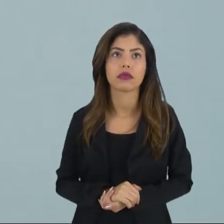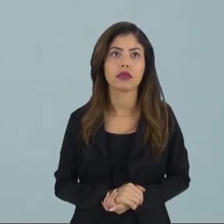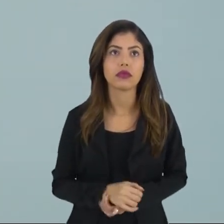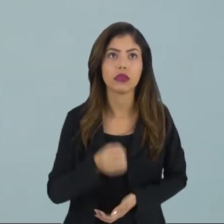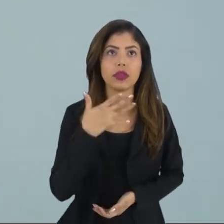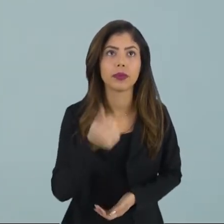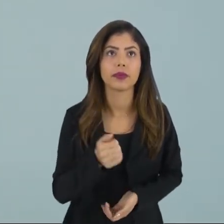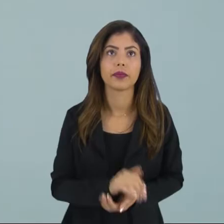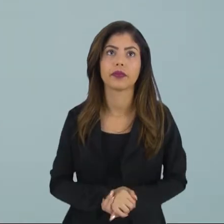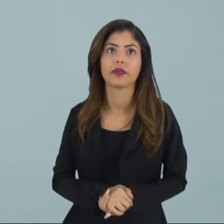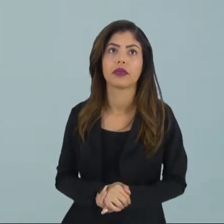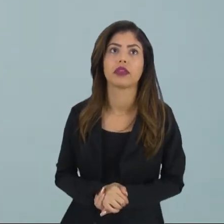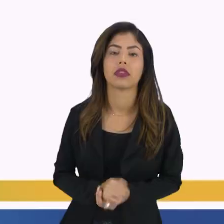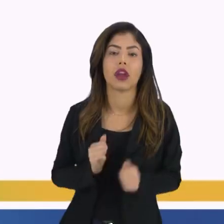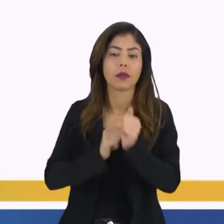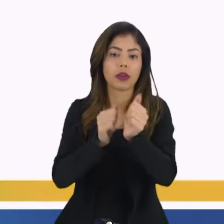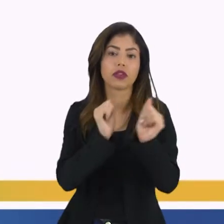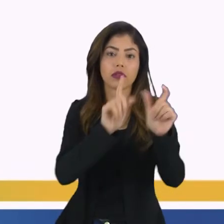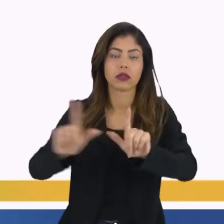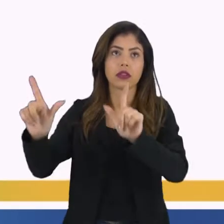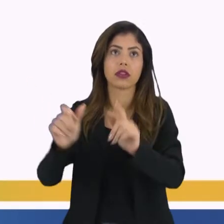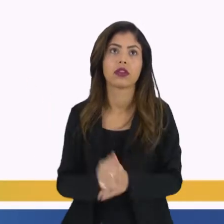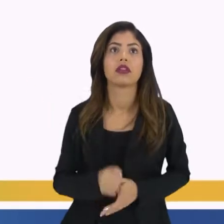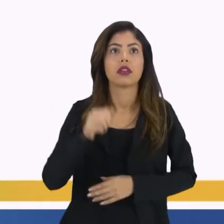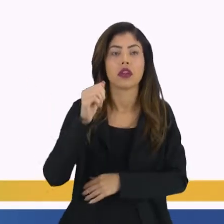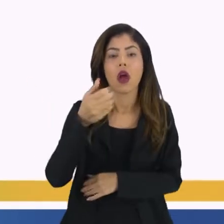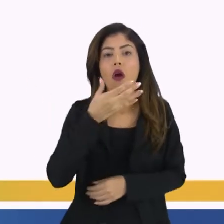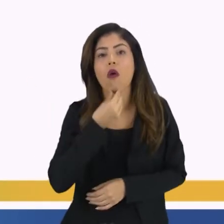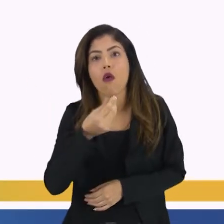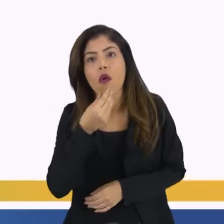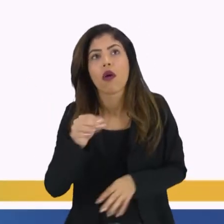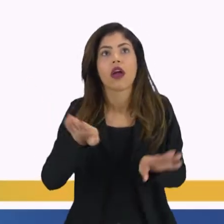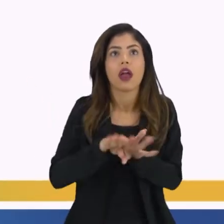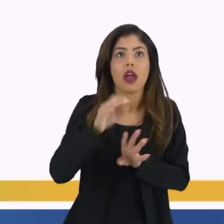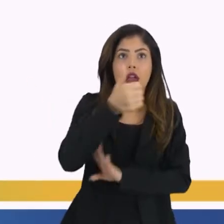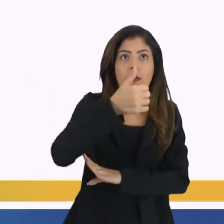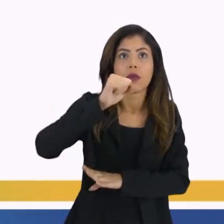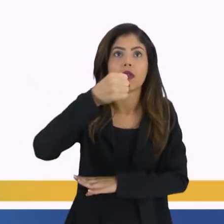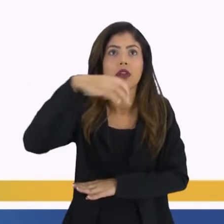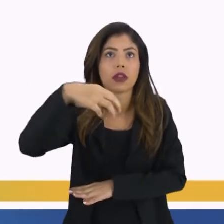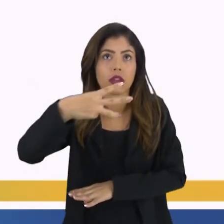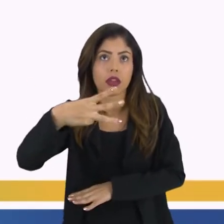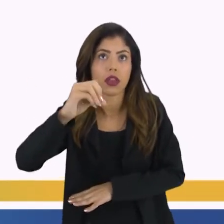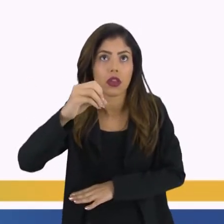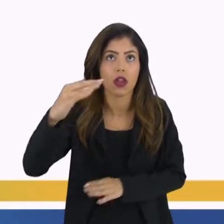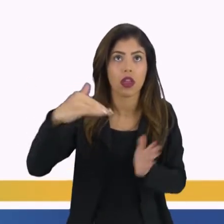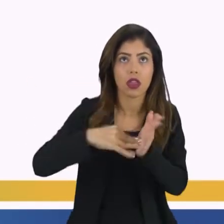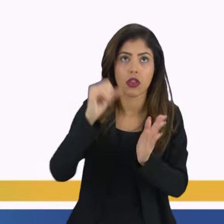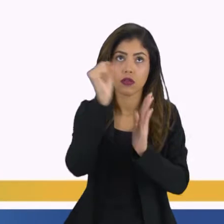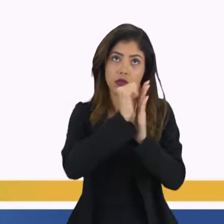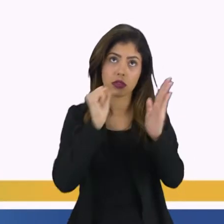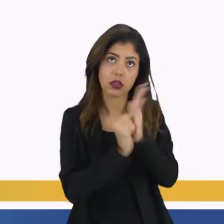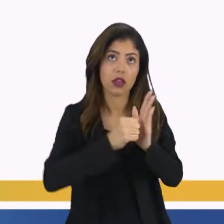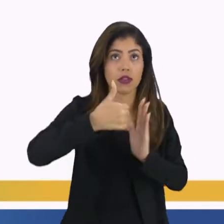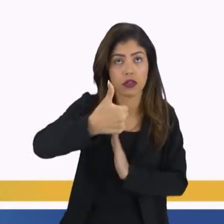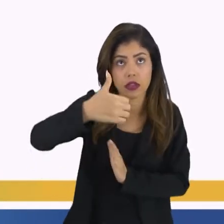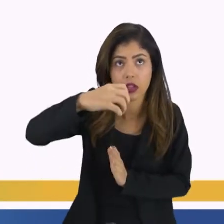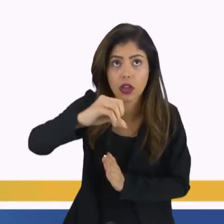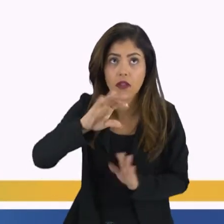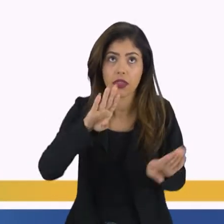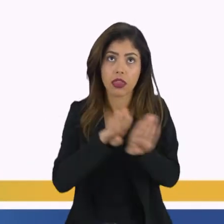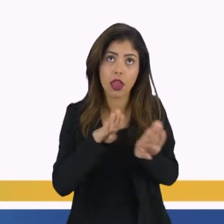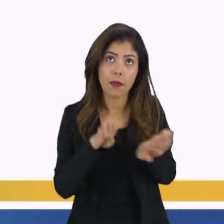bem? Gente, acompanha comigo. Machado de Assis foi um célebre escritor da literatura brasileira do século XIX. Foi